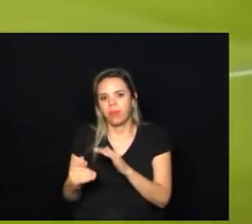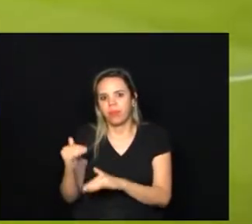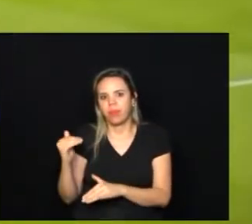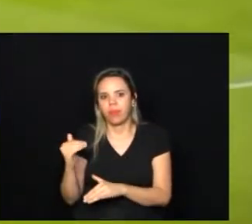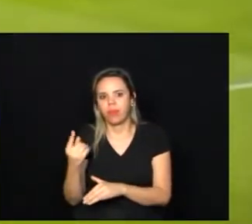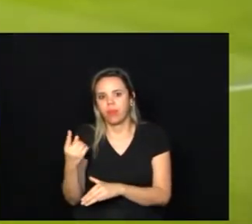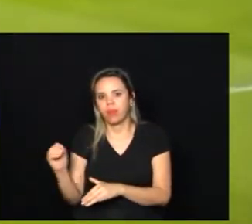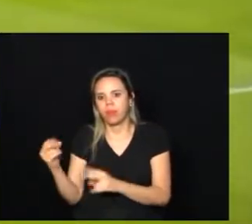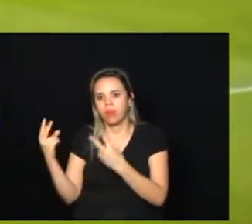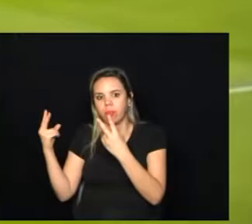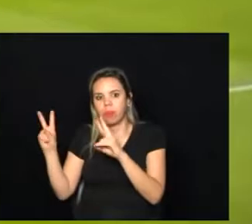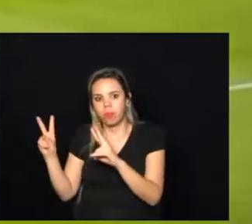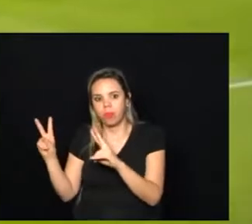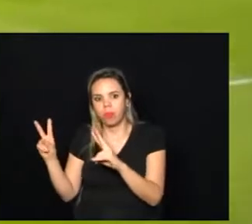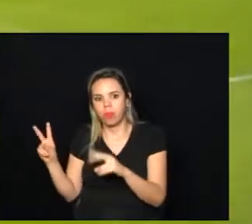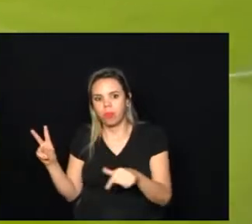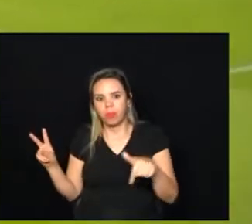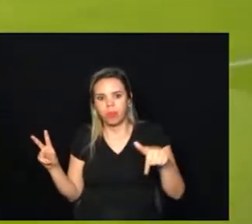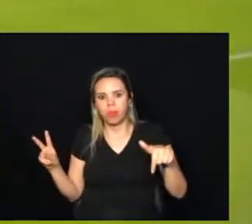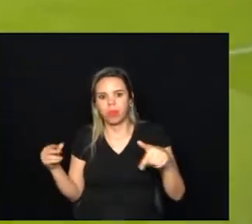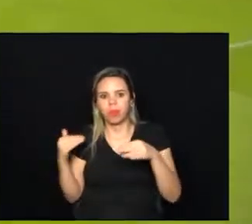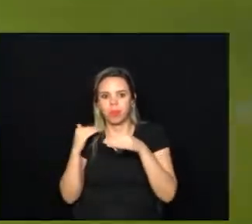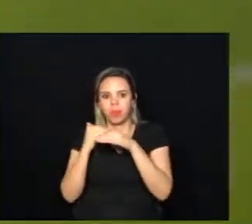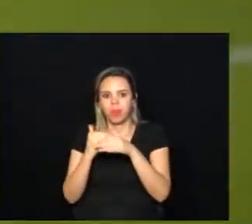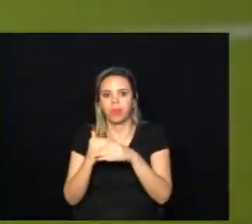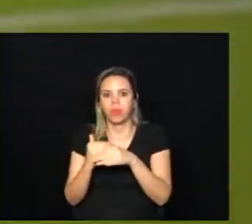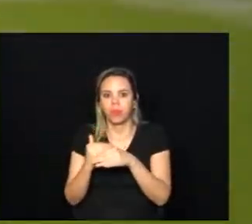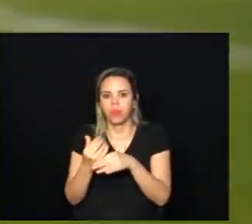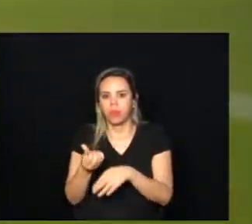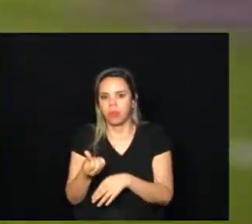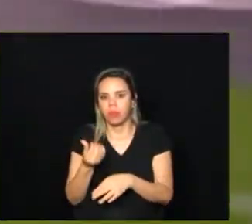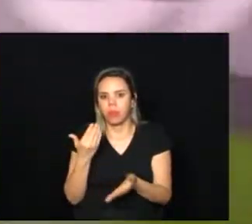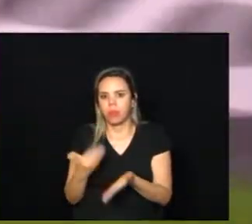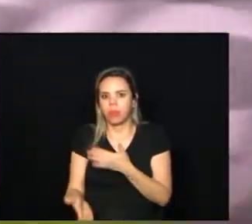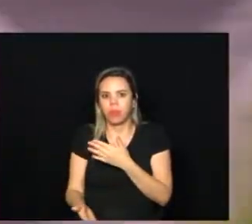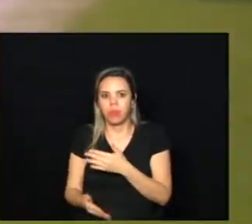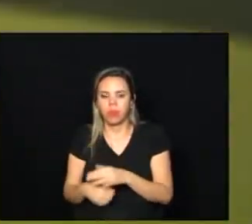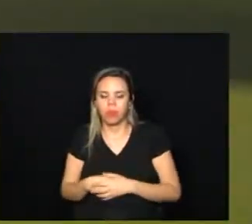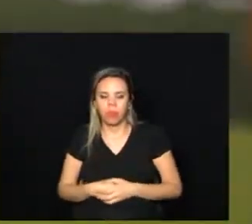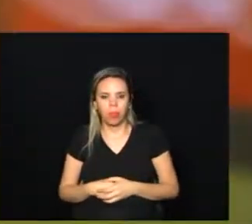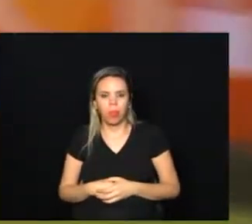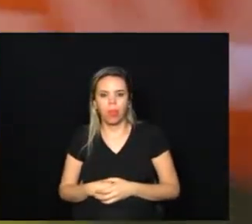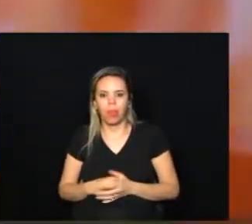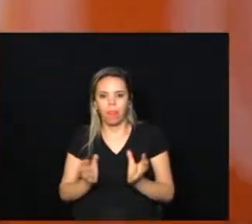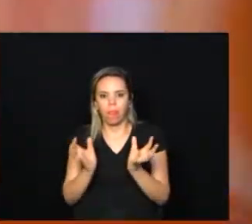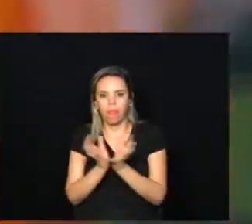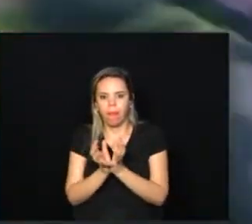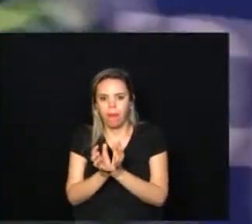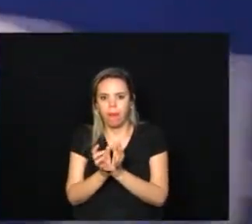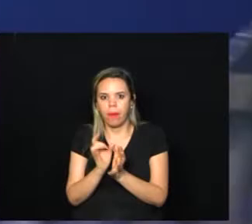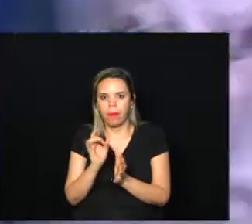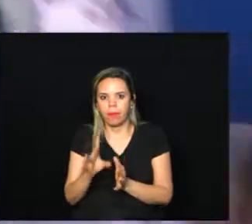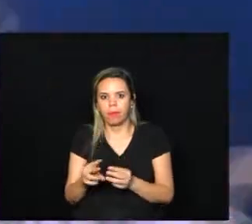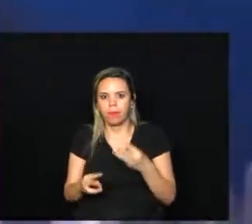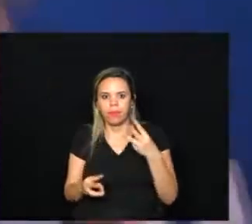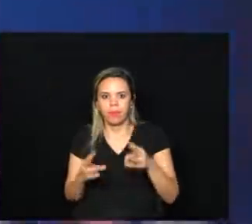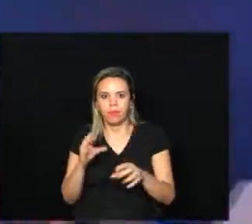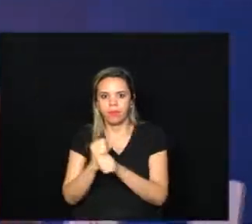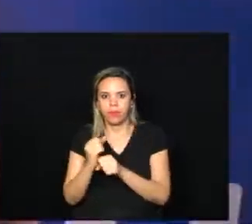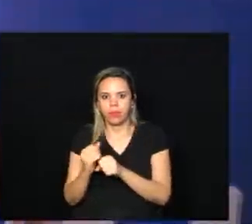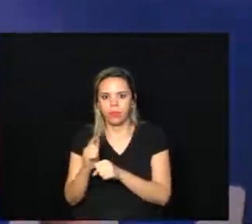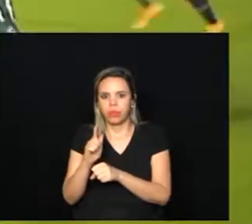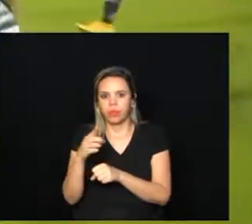São 10 vitórias, 7 empates e 6 derrotas. A equipe está a apenas 3 pontos